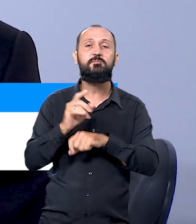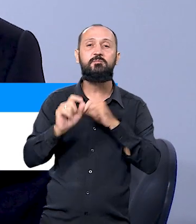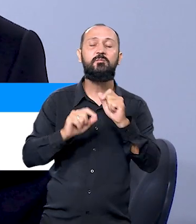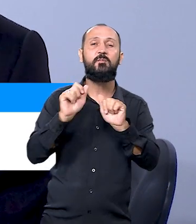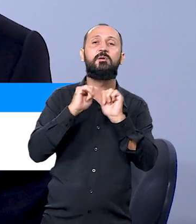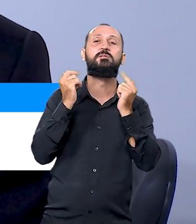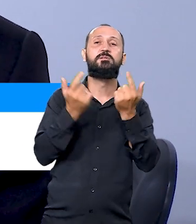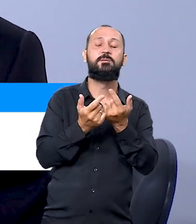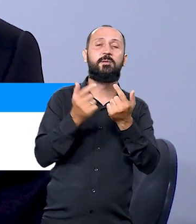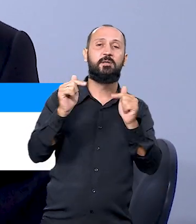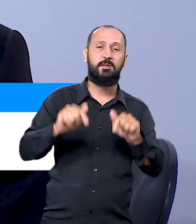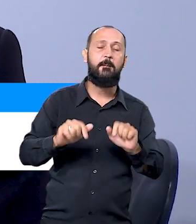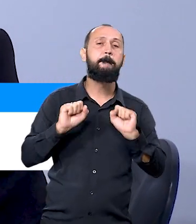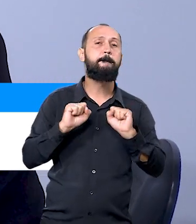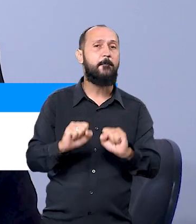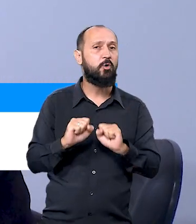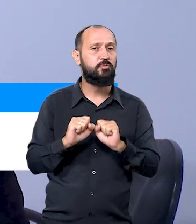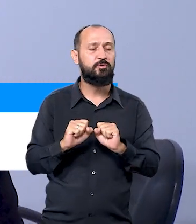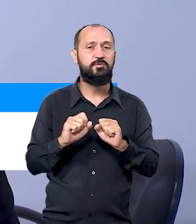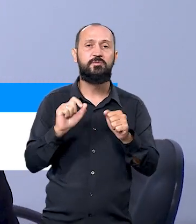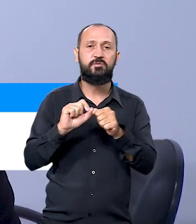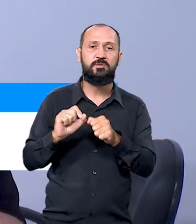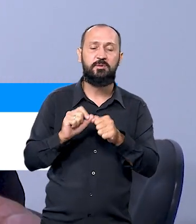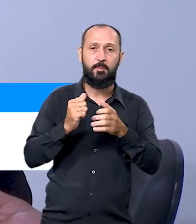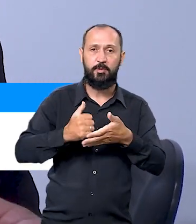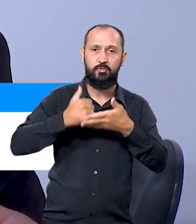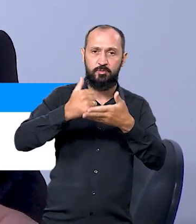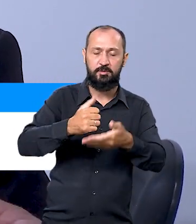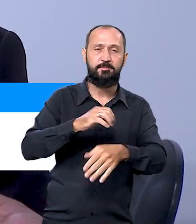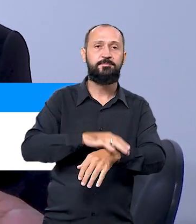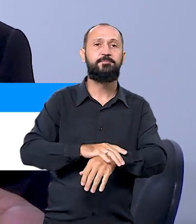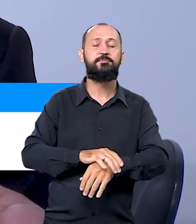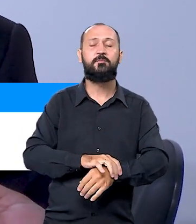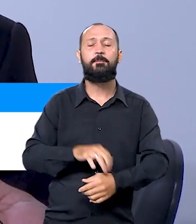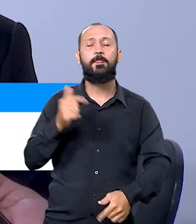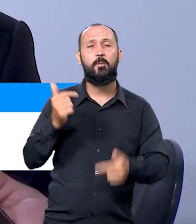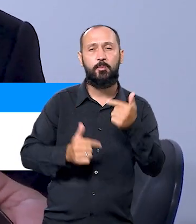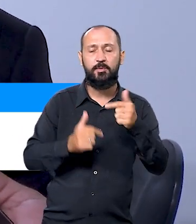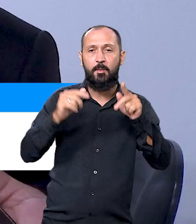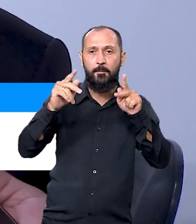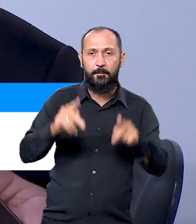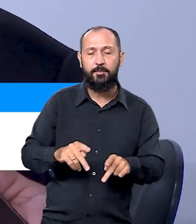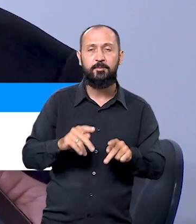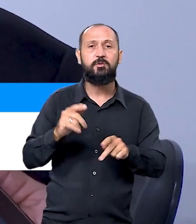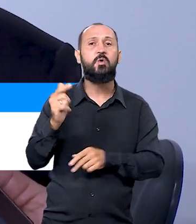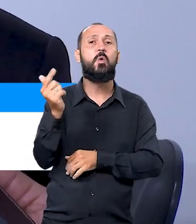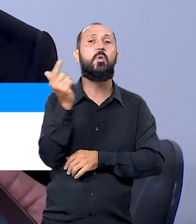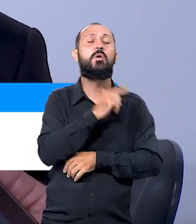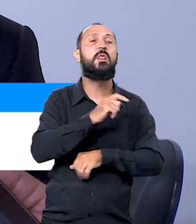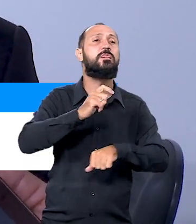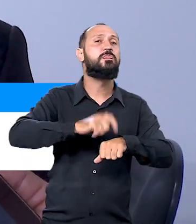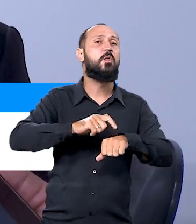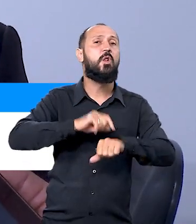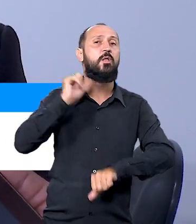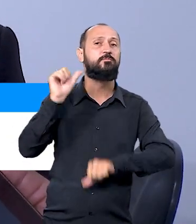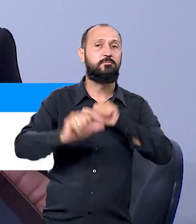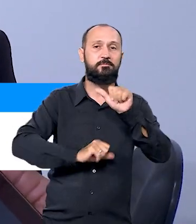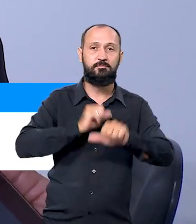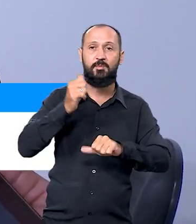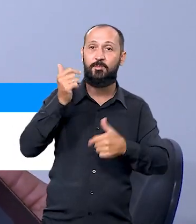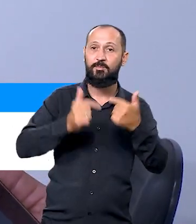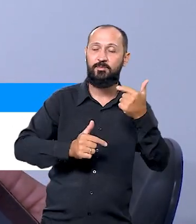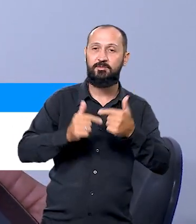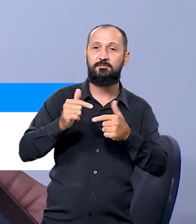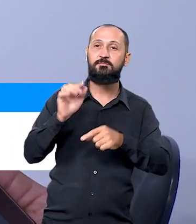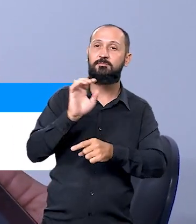práticos que a assembleia a nossa casa pode fazer para contribuir política pública ela só dá certo quando ela se torna